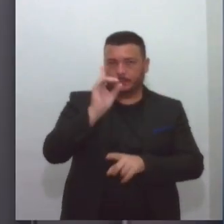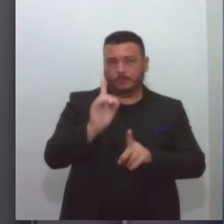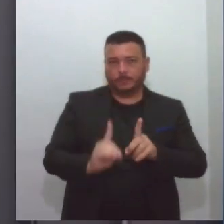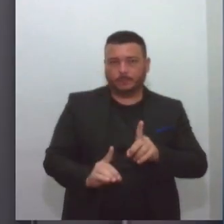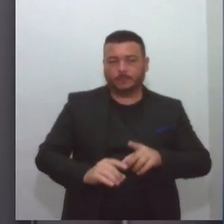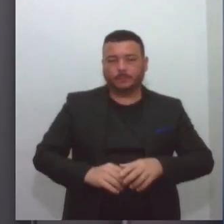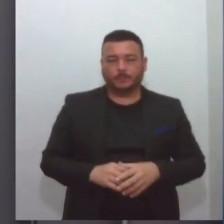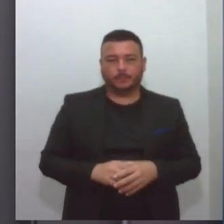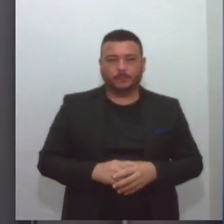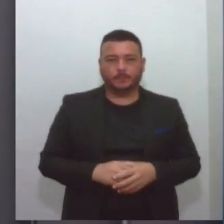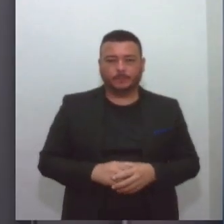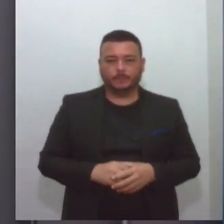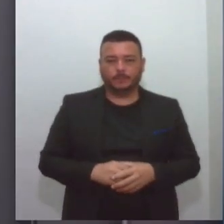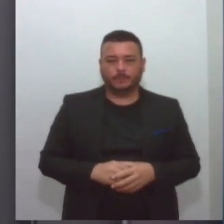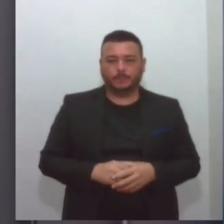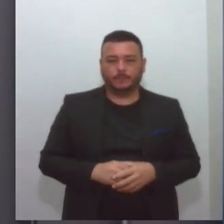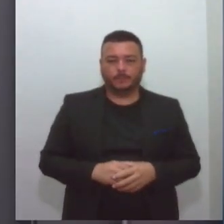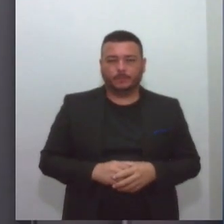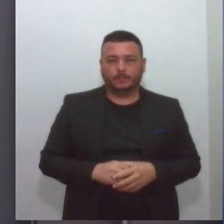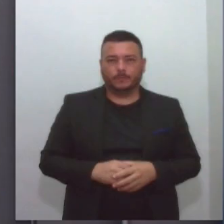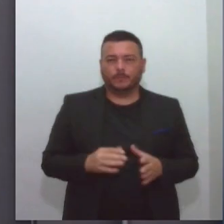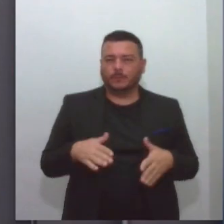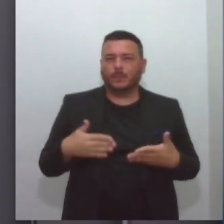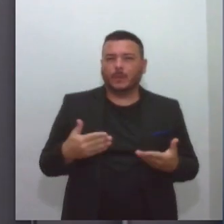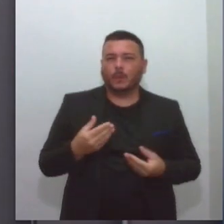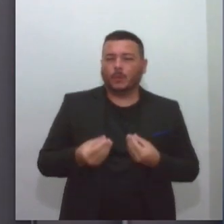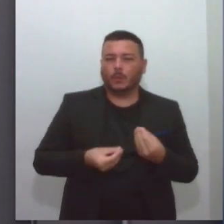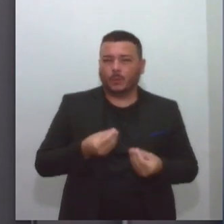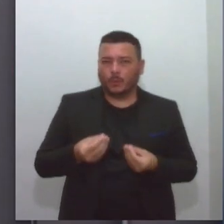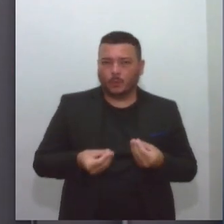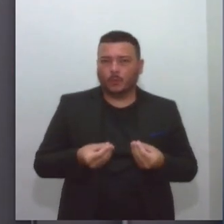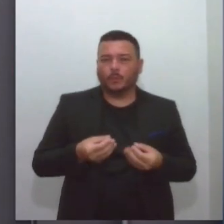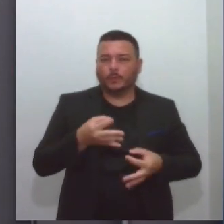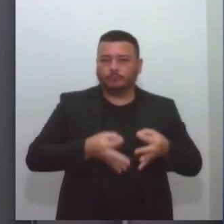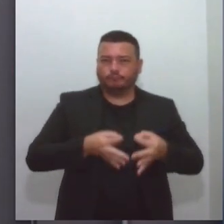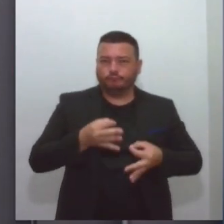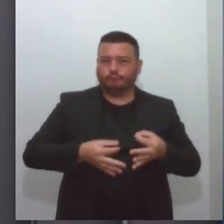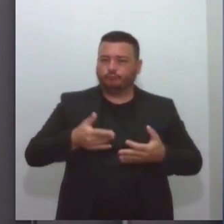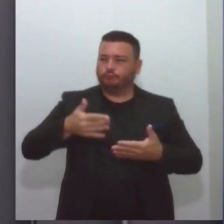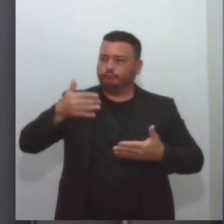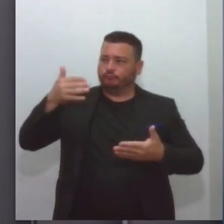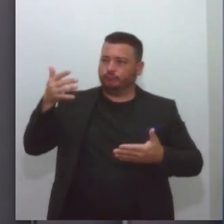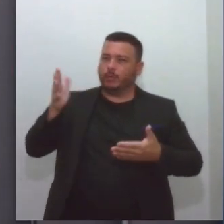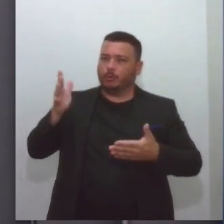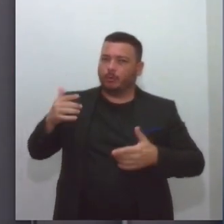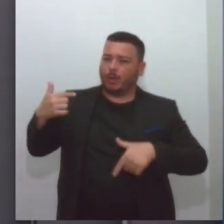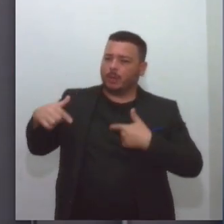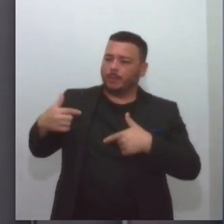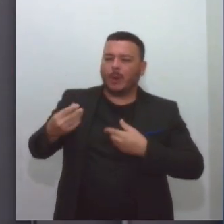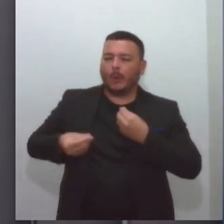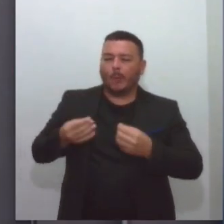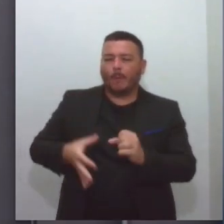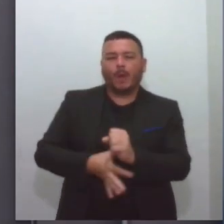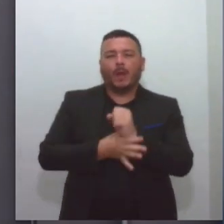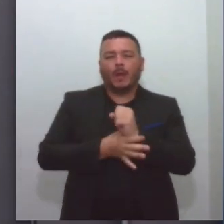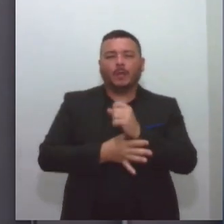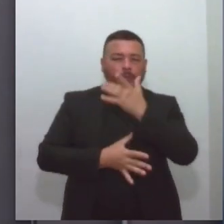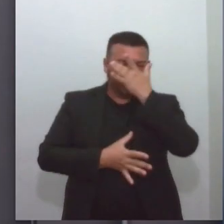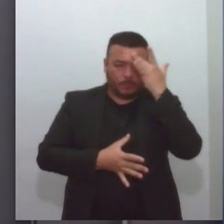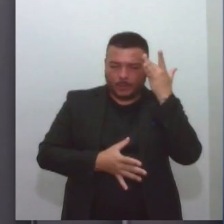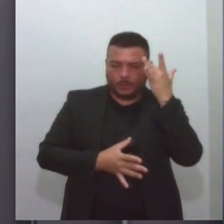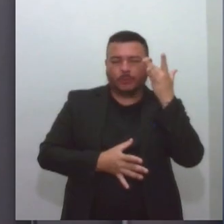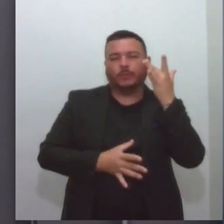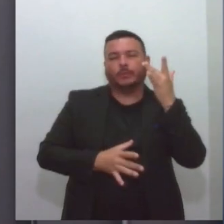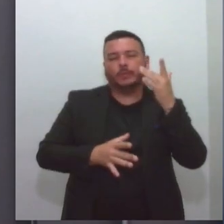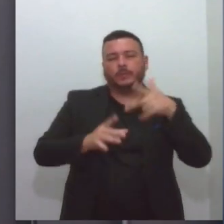doutor Tennyson, de que forma a Justiça do Trabalho vem atuando para garantir os direitos das pessoas com deficiência